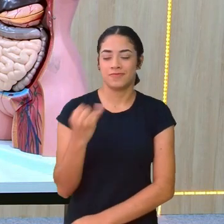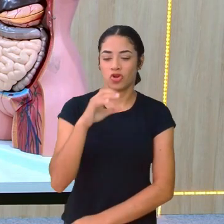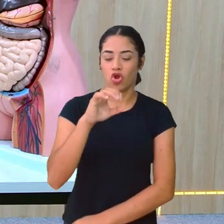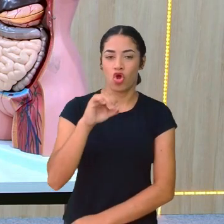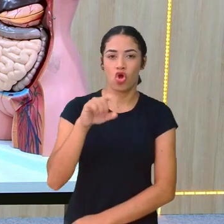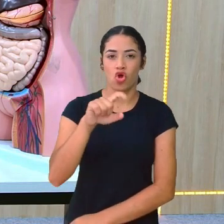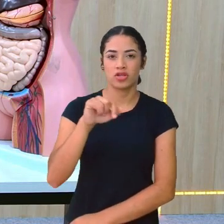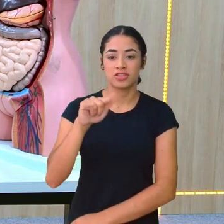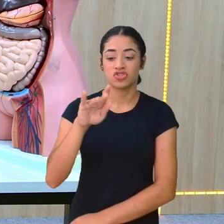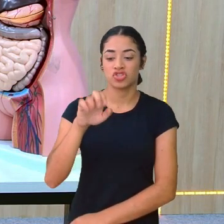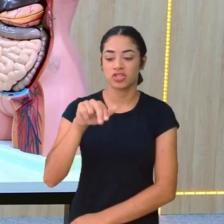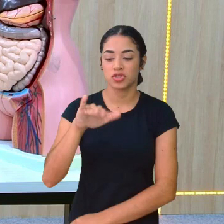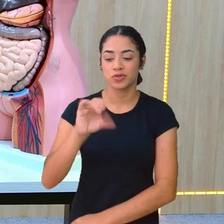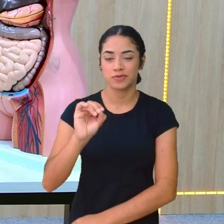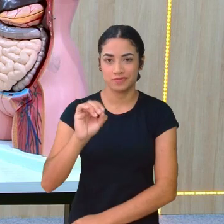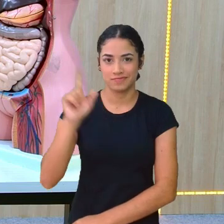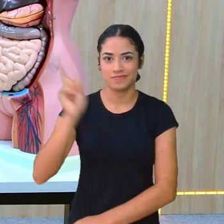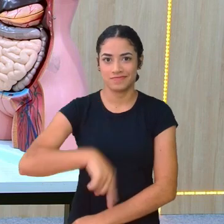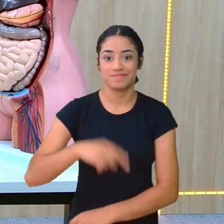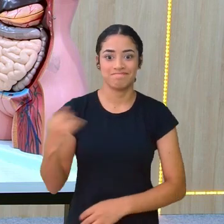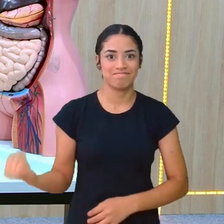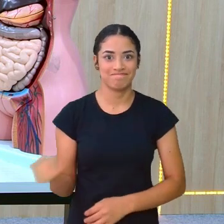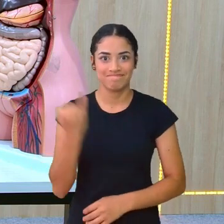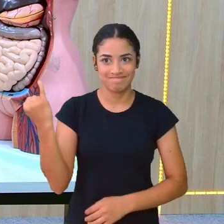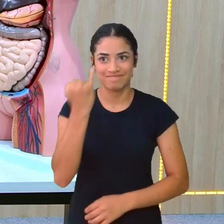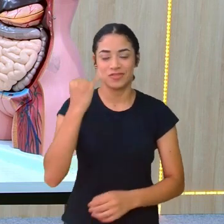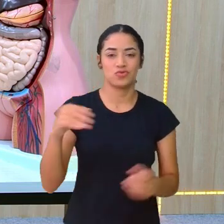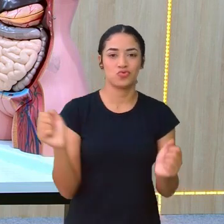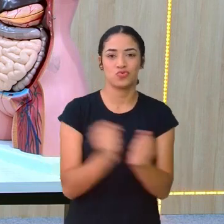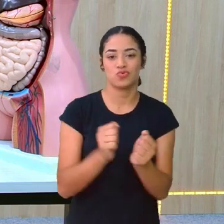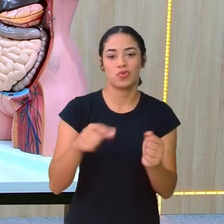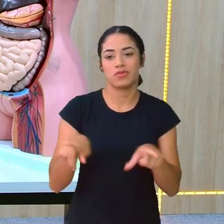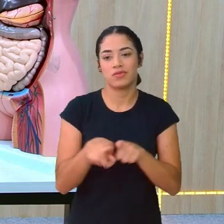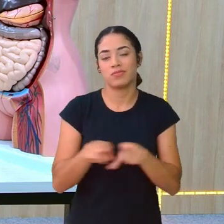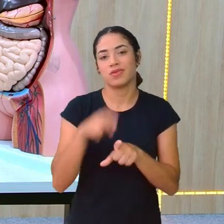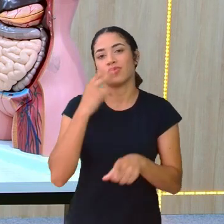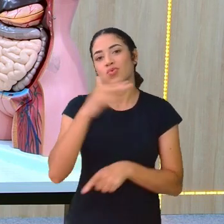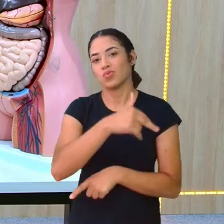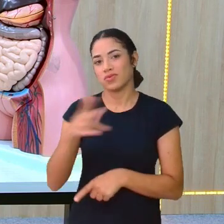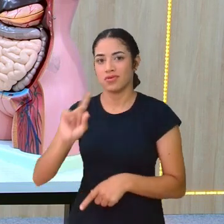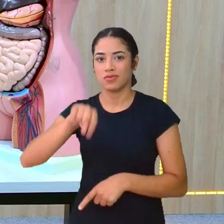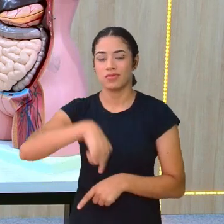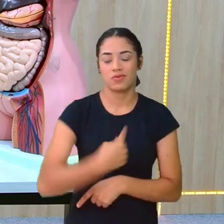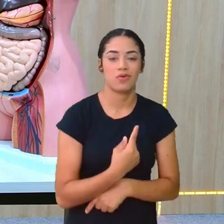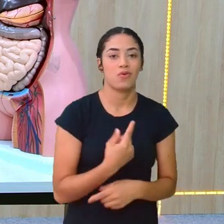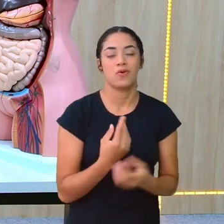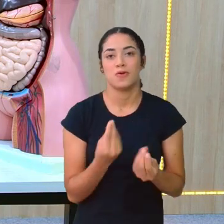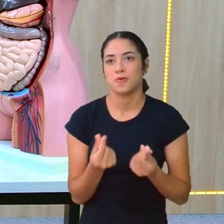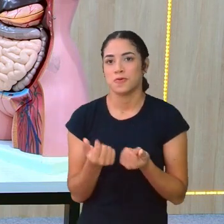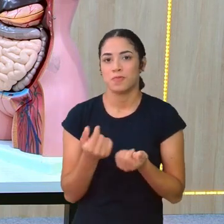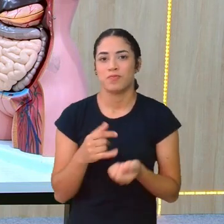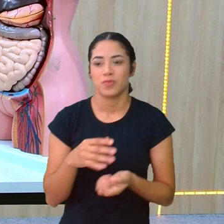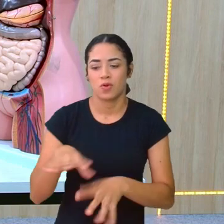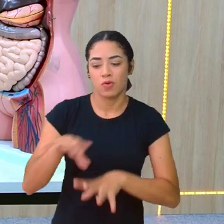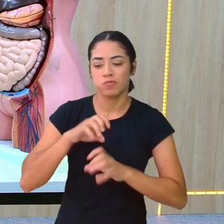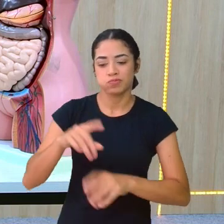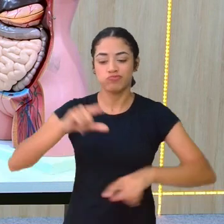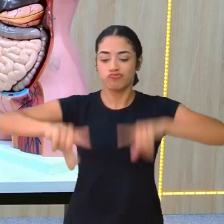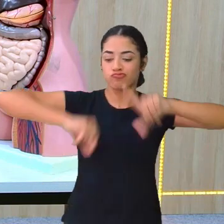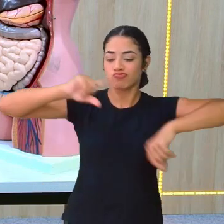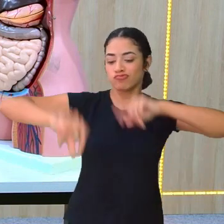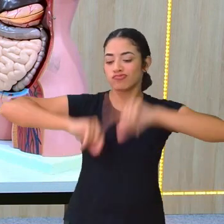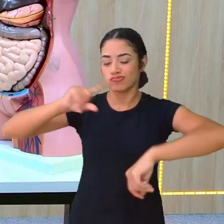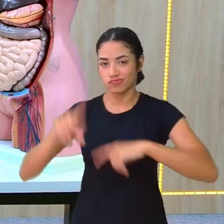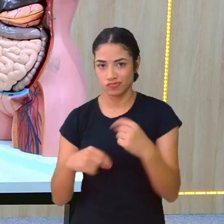um gás importantíssimo, juntamente com os nutrientes que nós colhemos aí, absorvemos, selecionamos